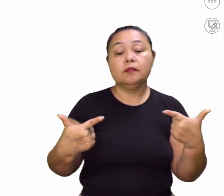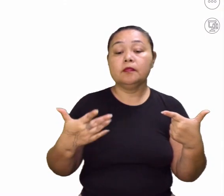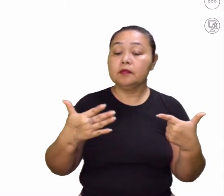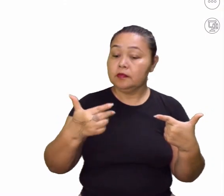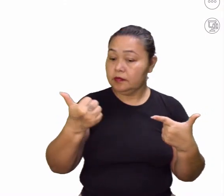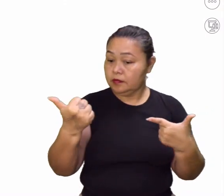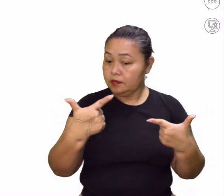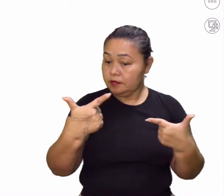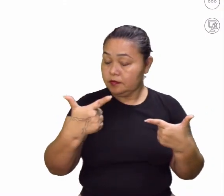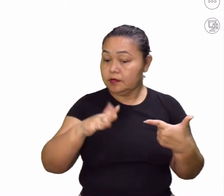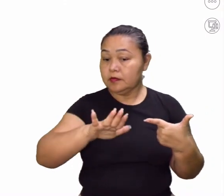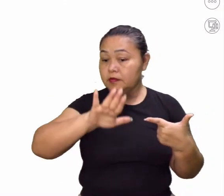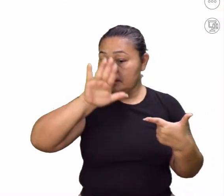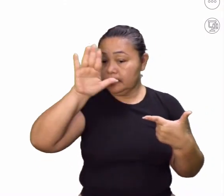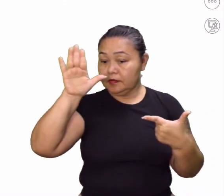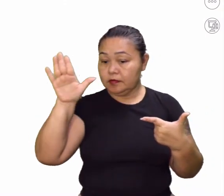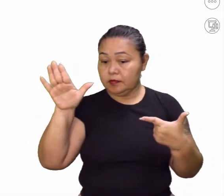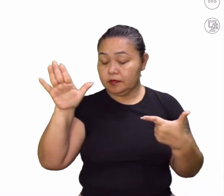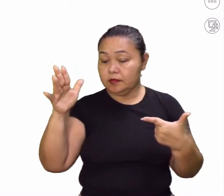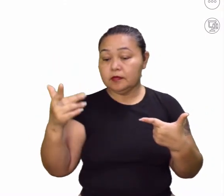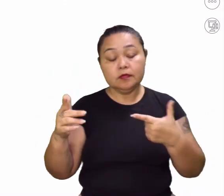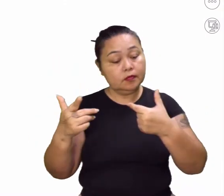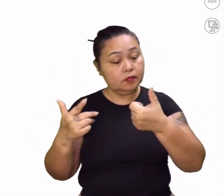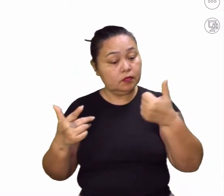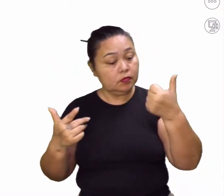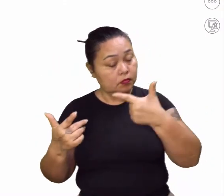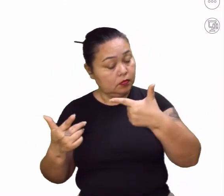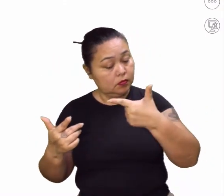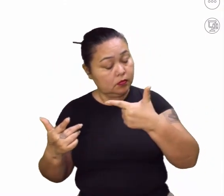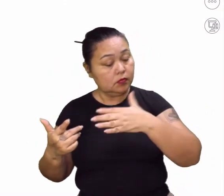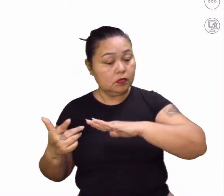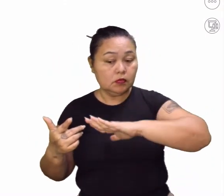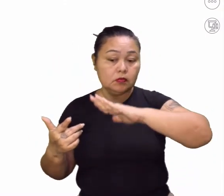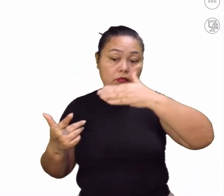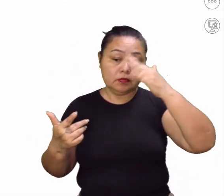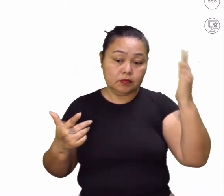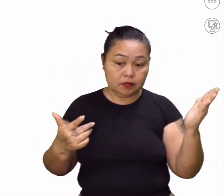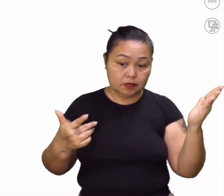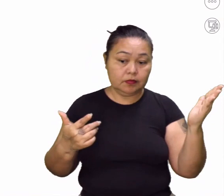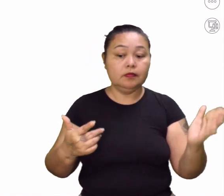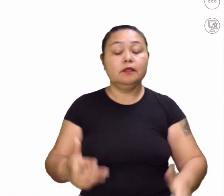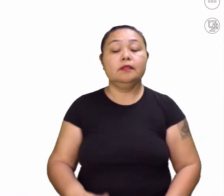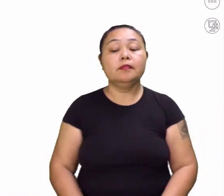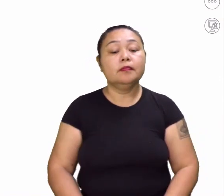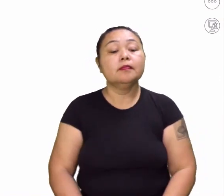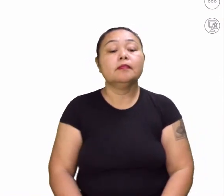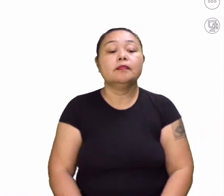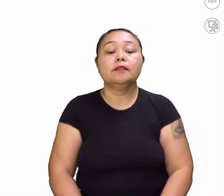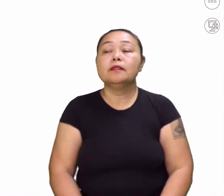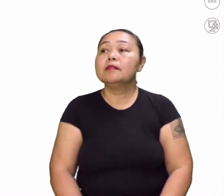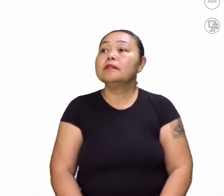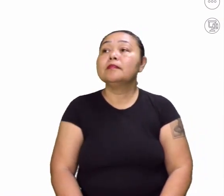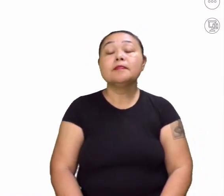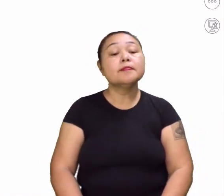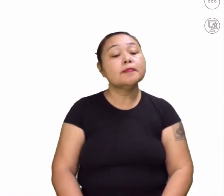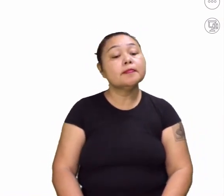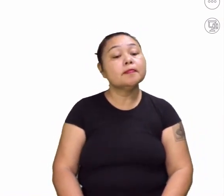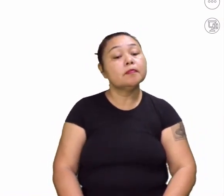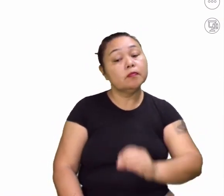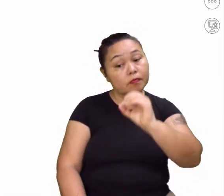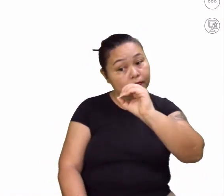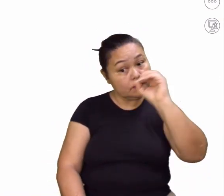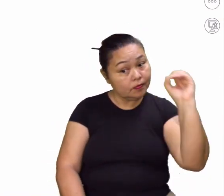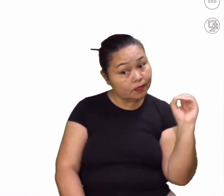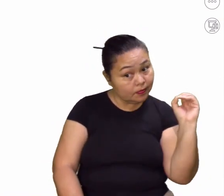leste e 12 fusos a oeste. Beleza, galera? A